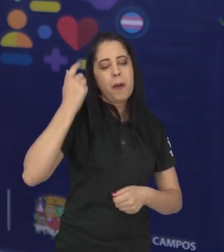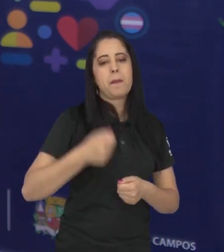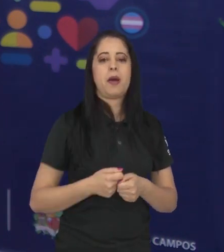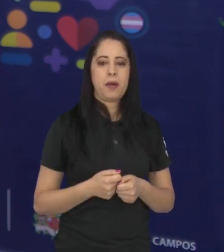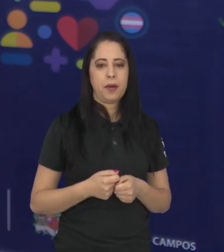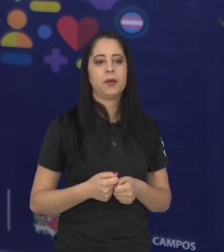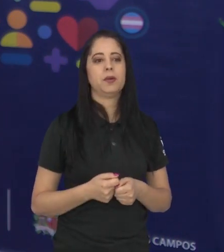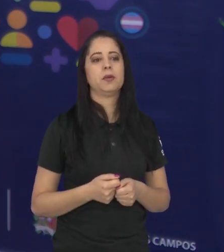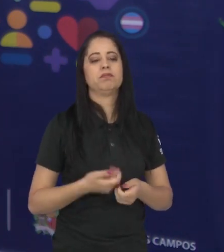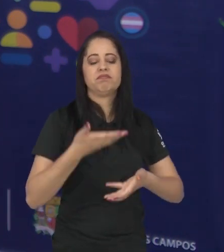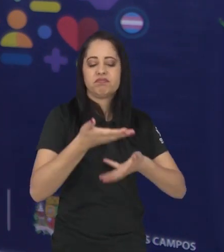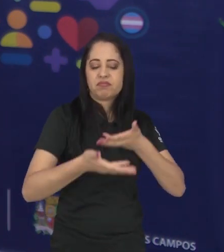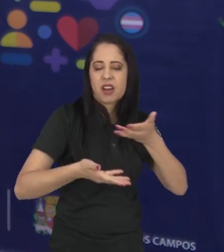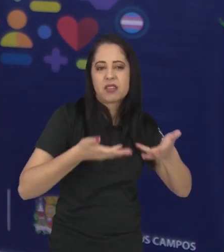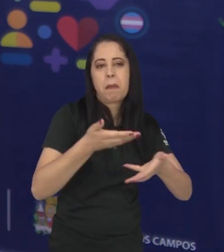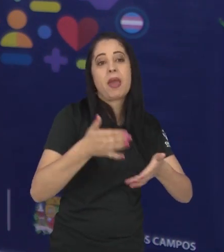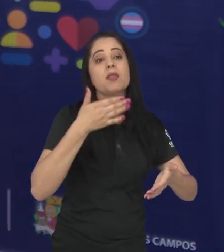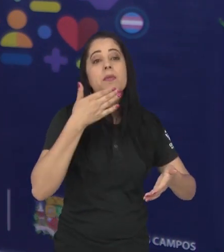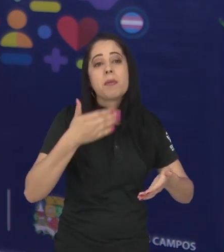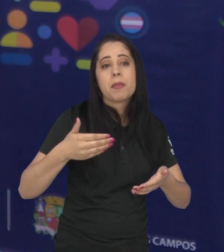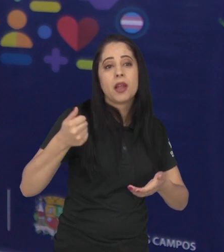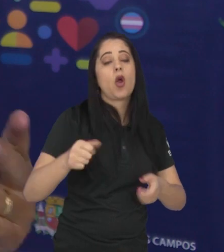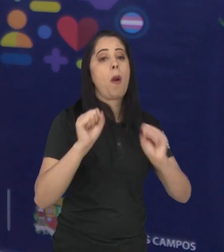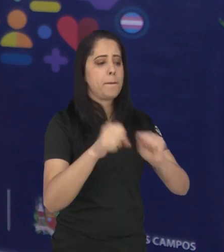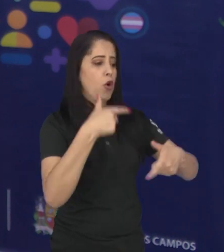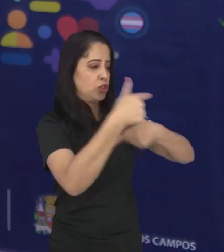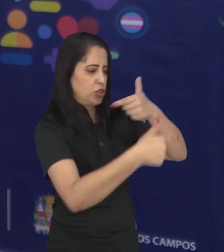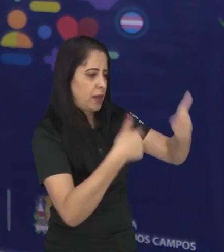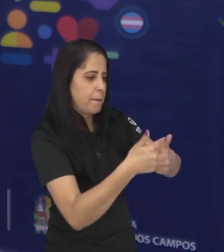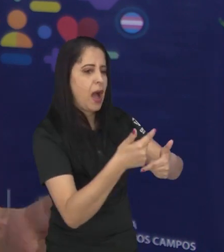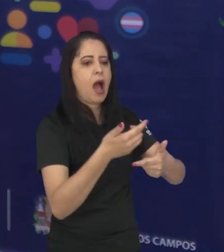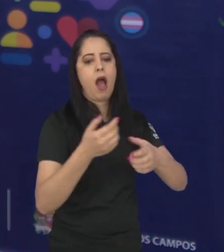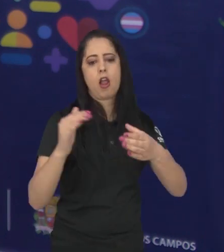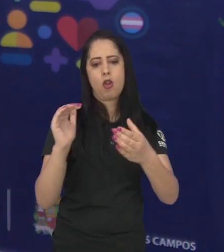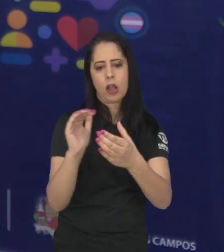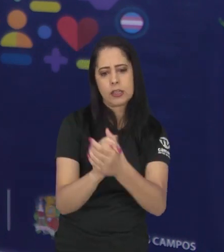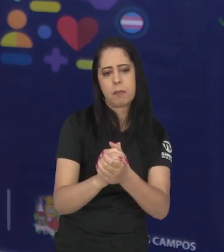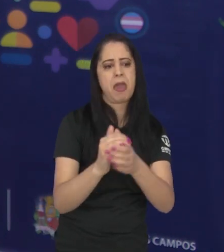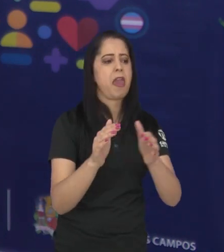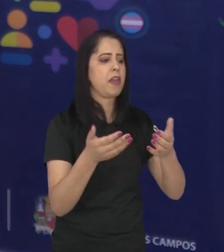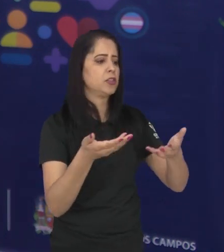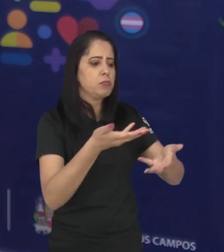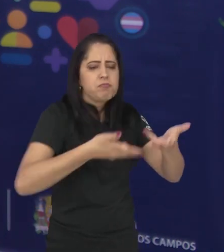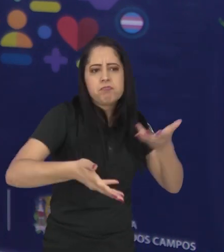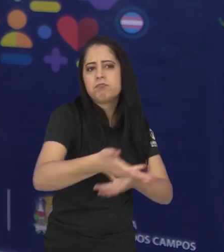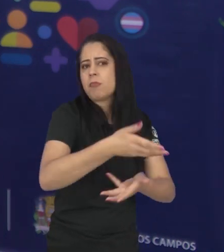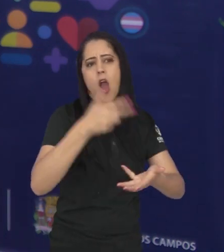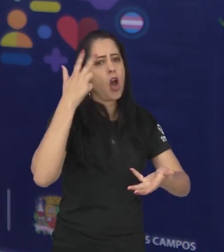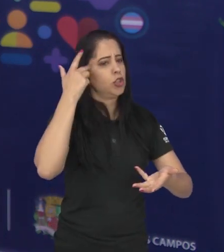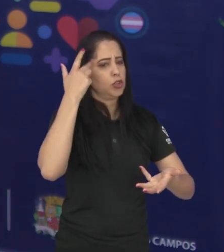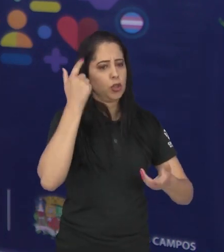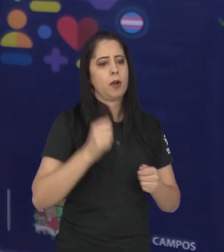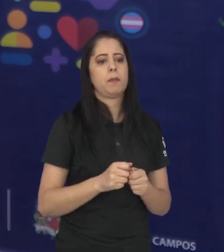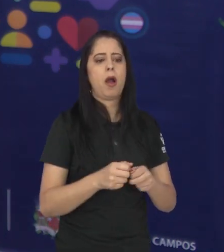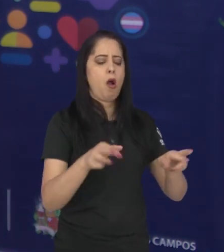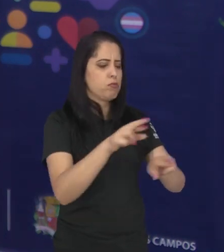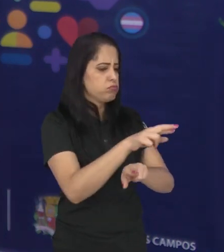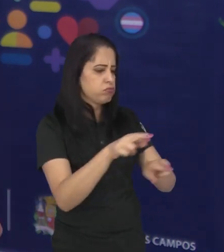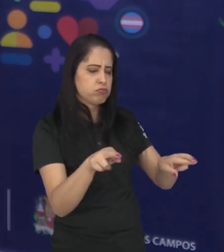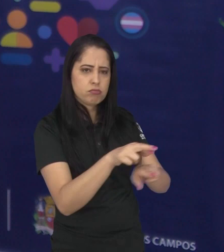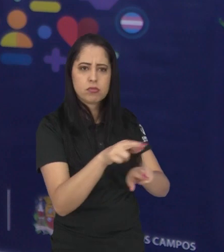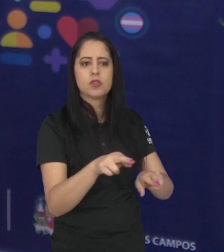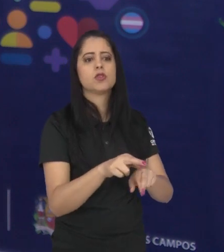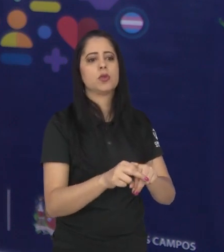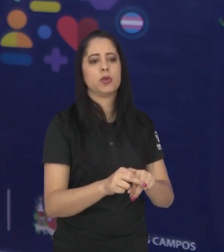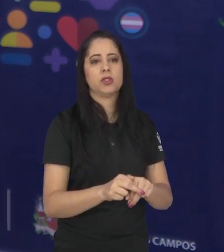qualidade de vida boa, ela conseguir conciliar trabalho, relacionamentos. Não tem justificativa para